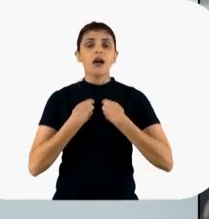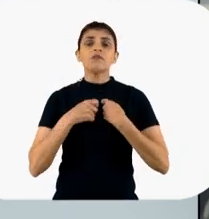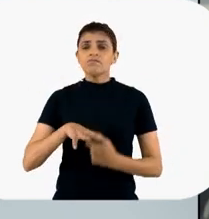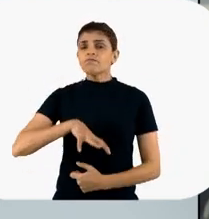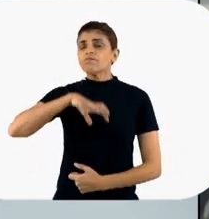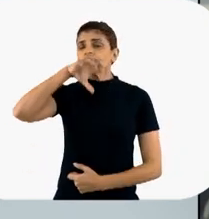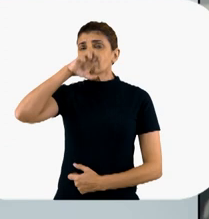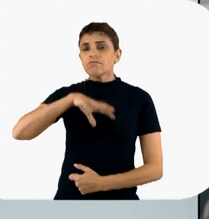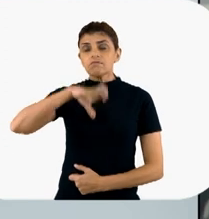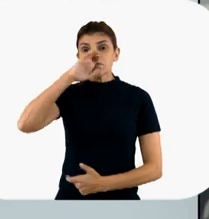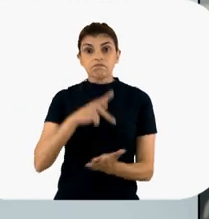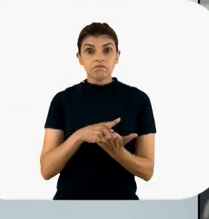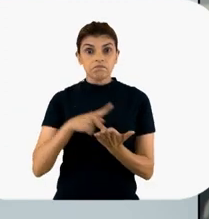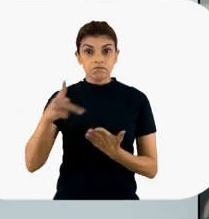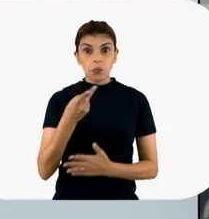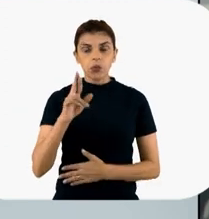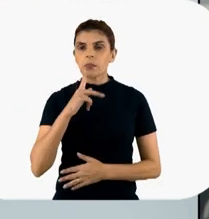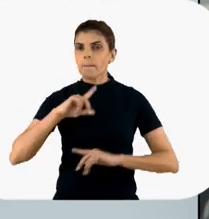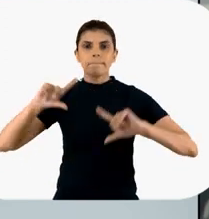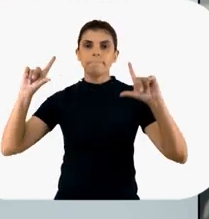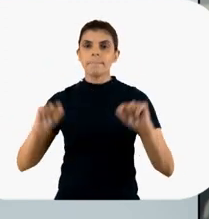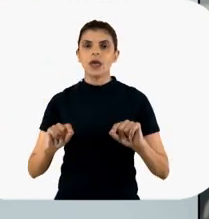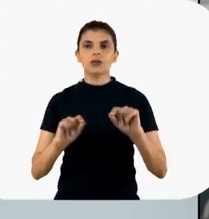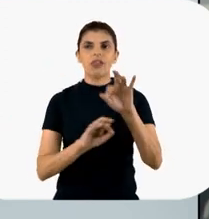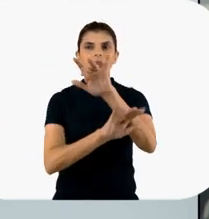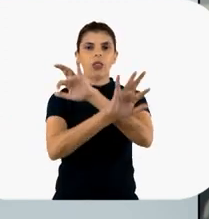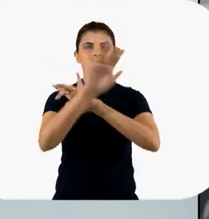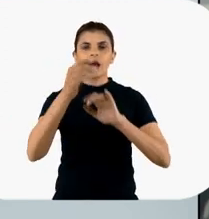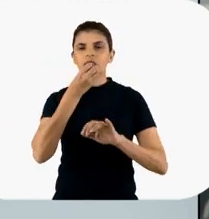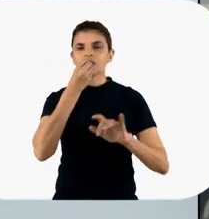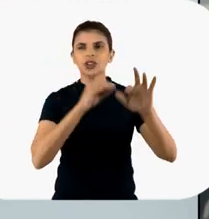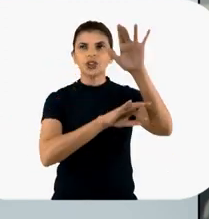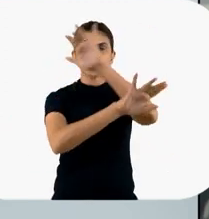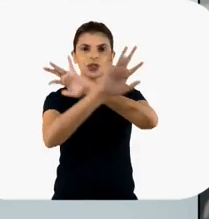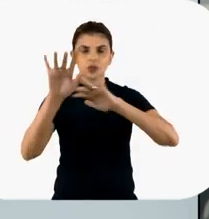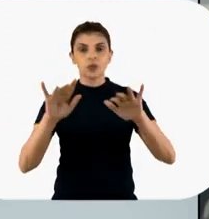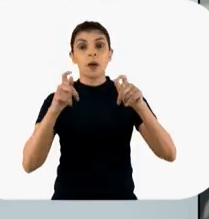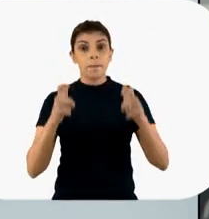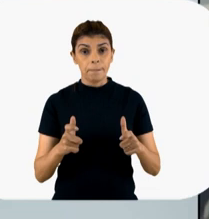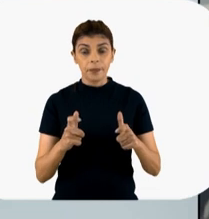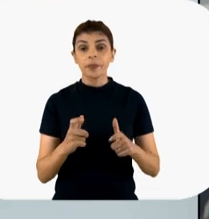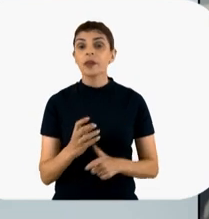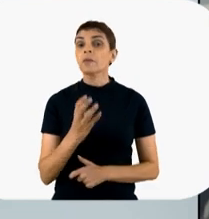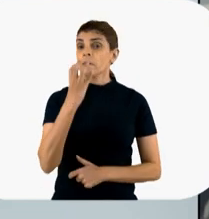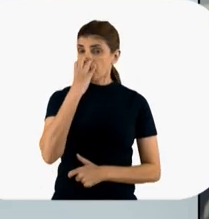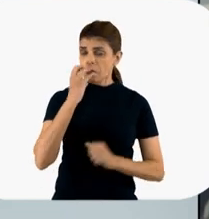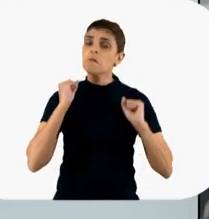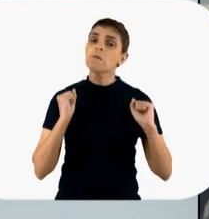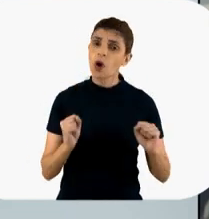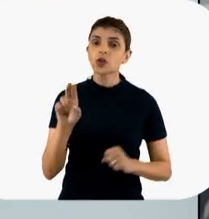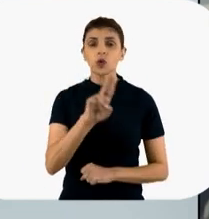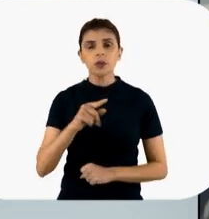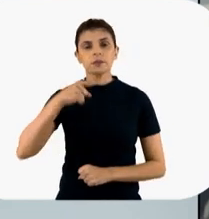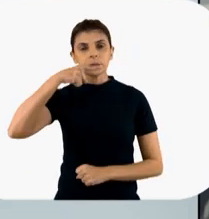uma fração de inspirada de oxigênio quase pura, são as que menos geram aerossol no ambiente. Então, máscara de Venturi